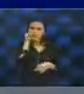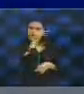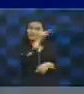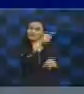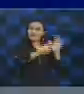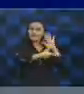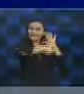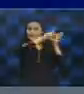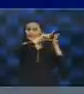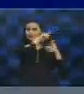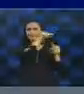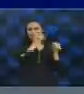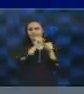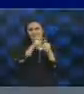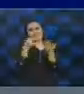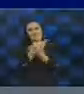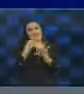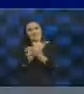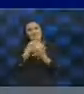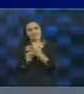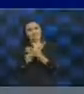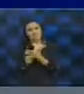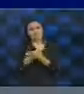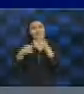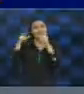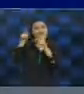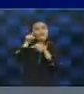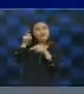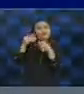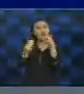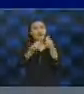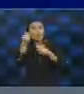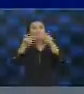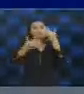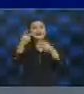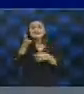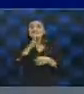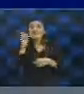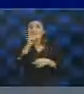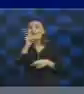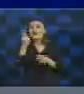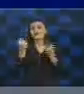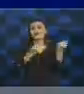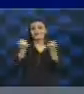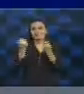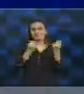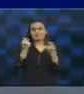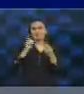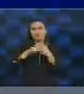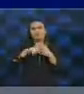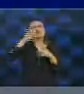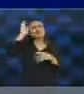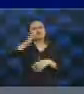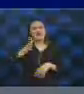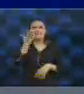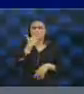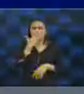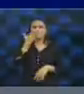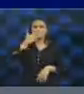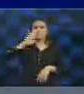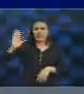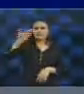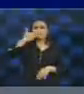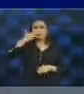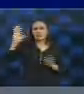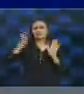Aquilo sim não cabia no orçamento ou o senhor não conhecia o orçamento. porque foram promessas e promessas. 100